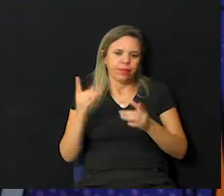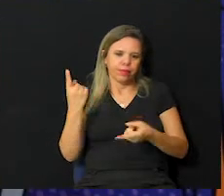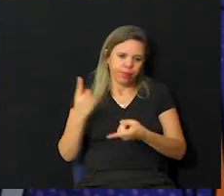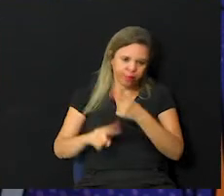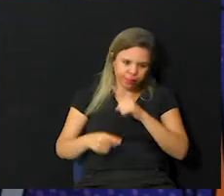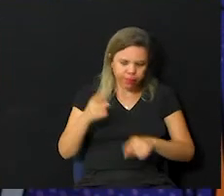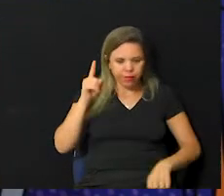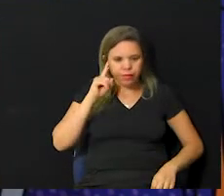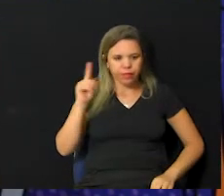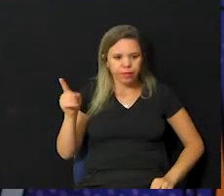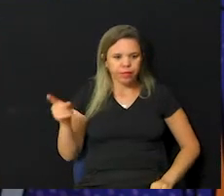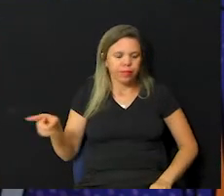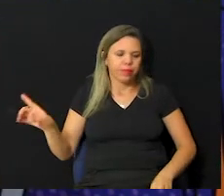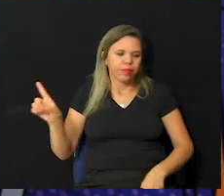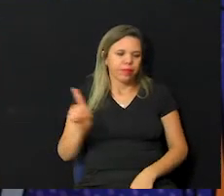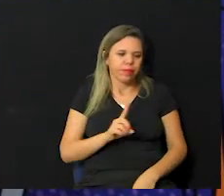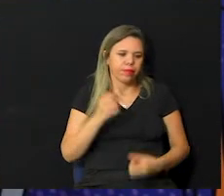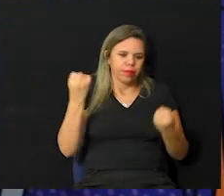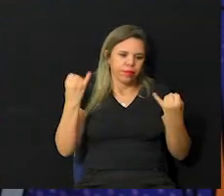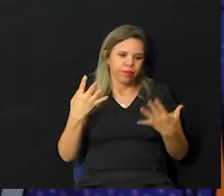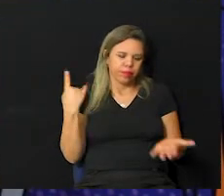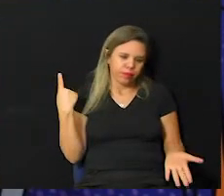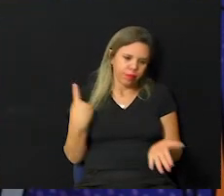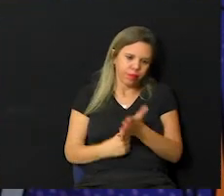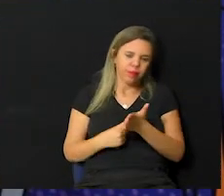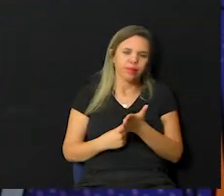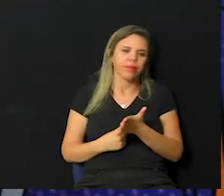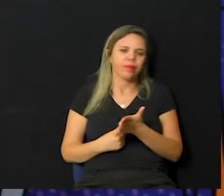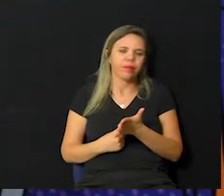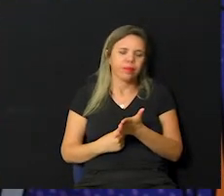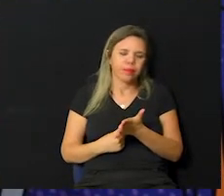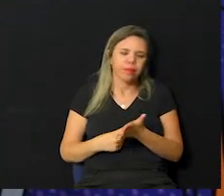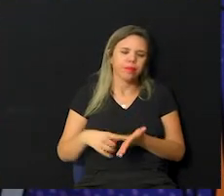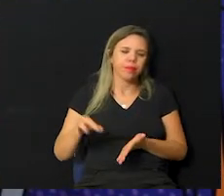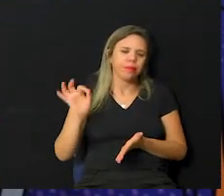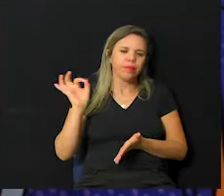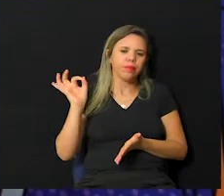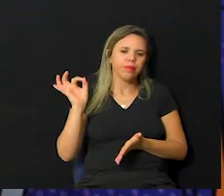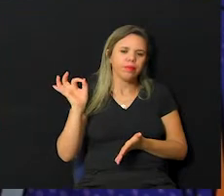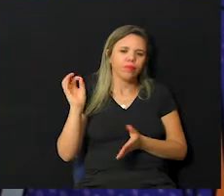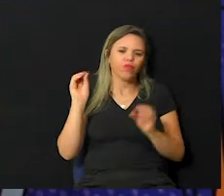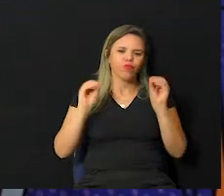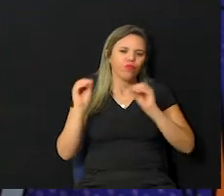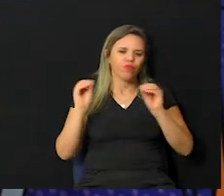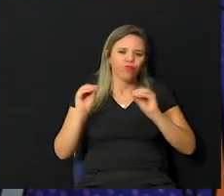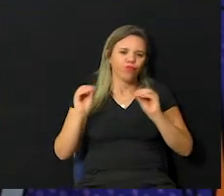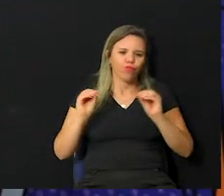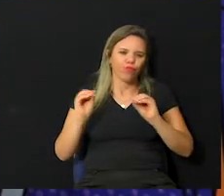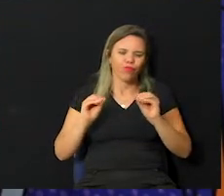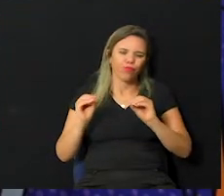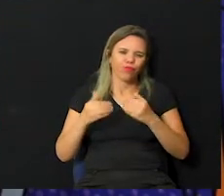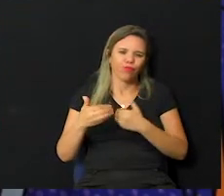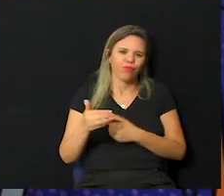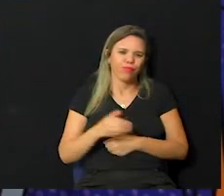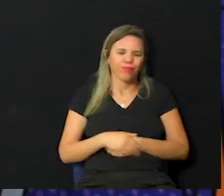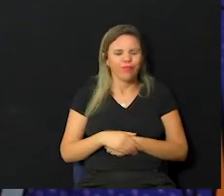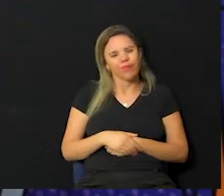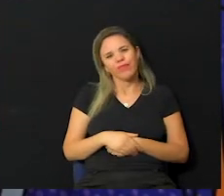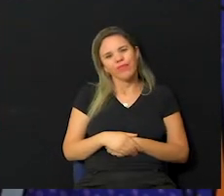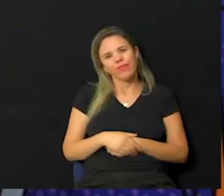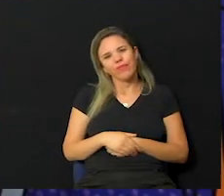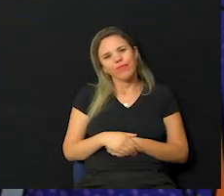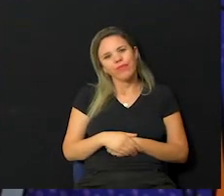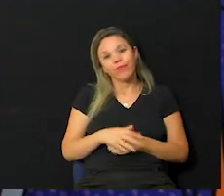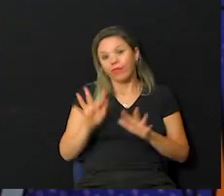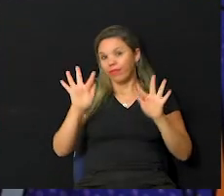combina um dia e aí você vem aqui contar pra gente, combinado? Com certeza, pode deixar. Valeu, um beijo, até a próxima.